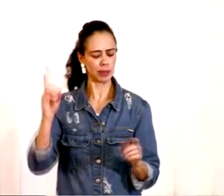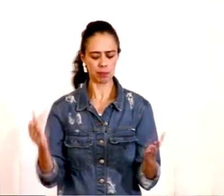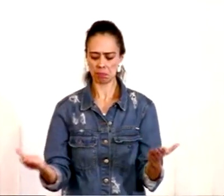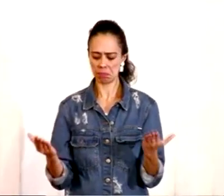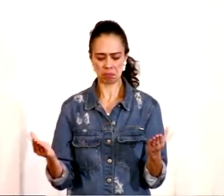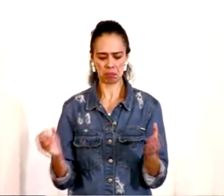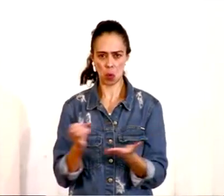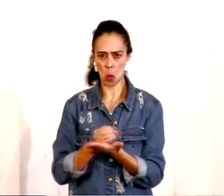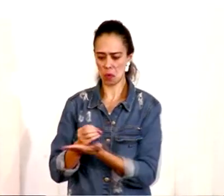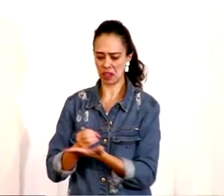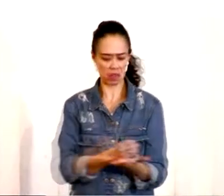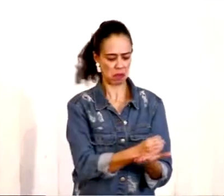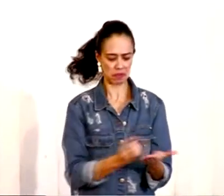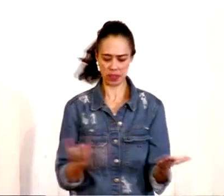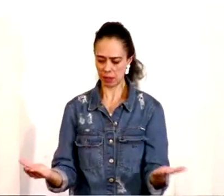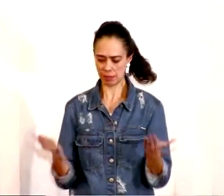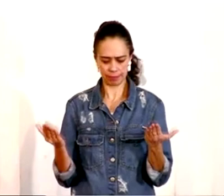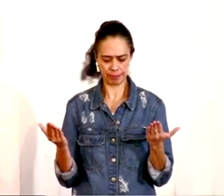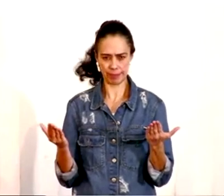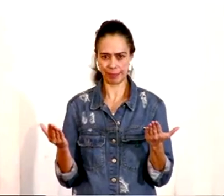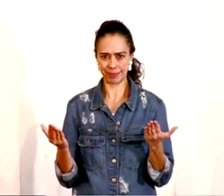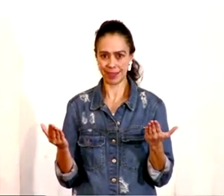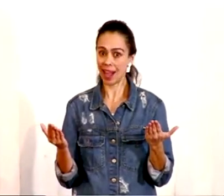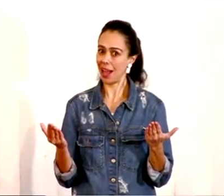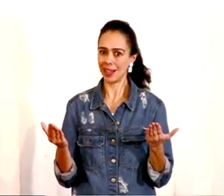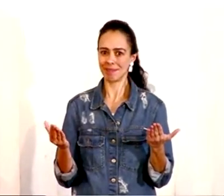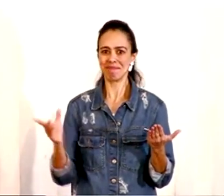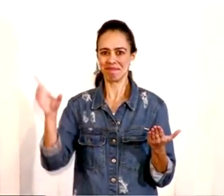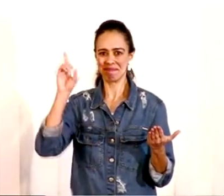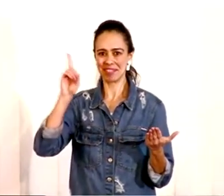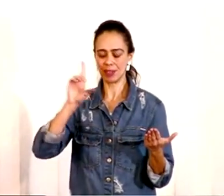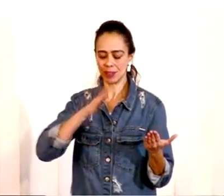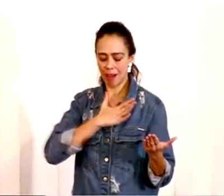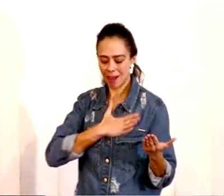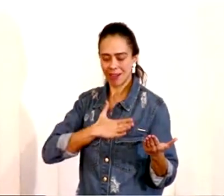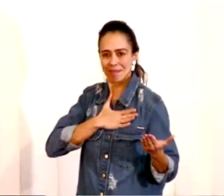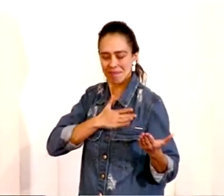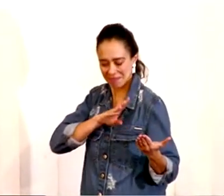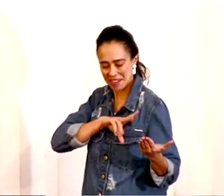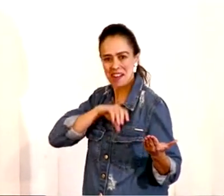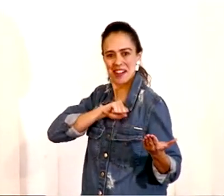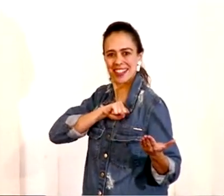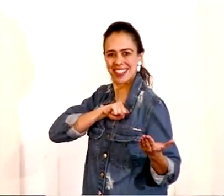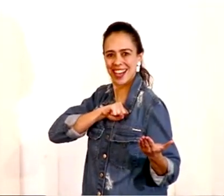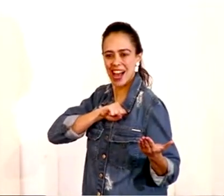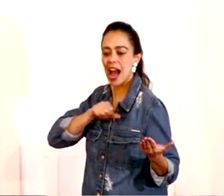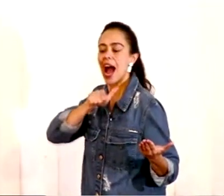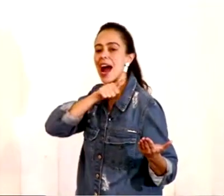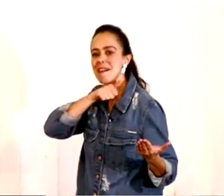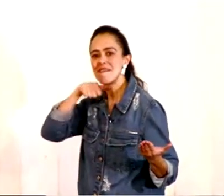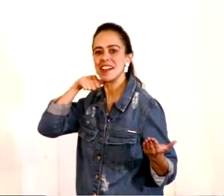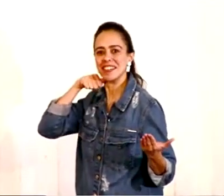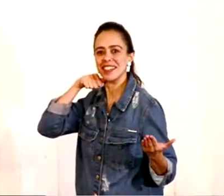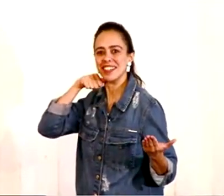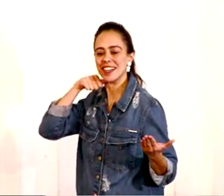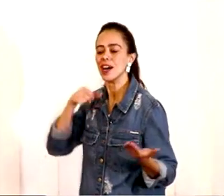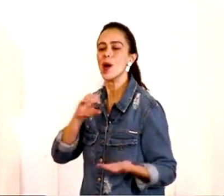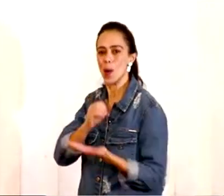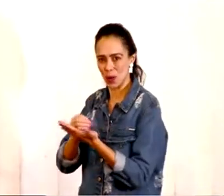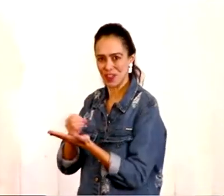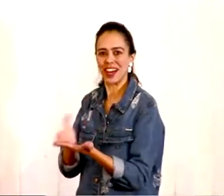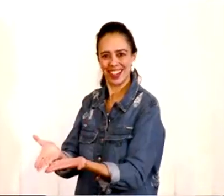agradou de Abel e de sua oferta.